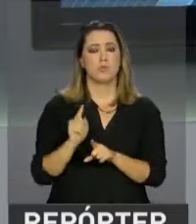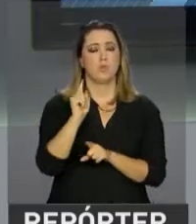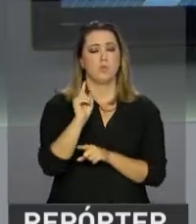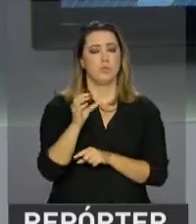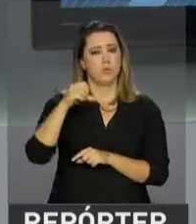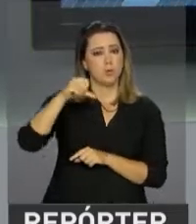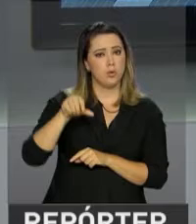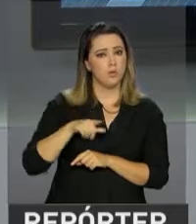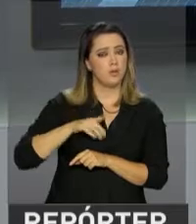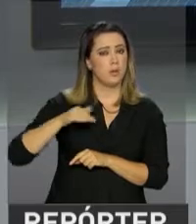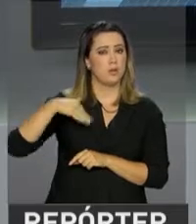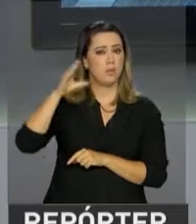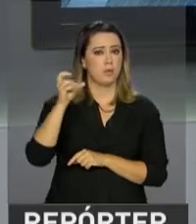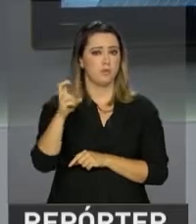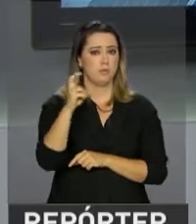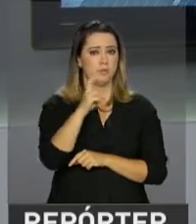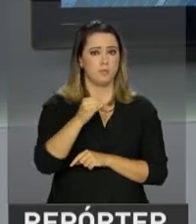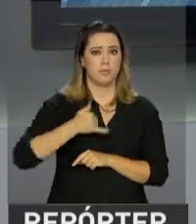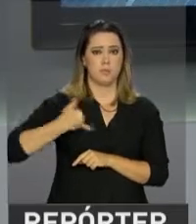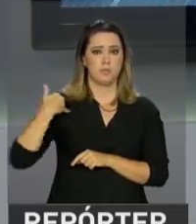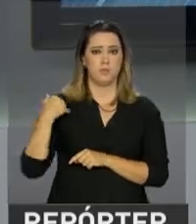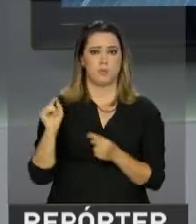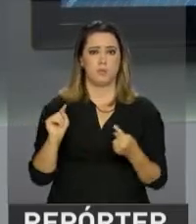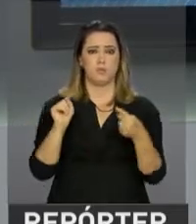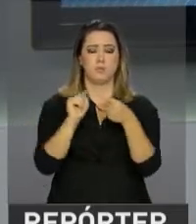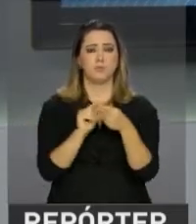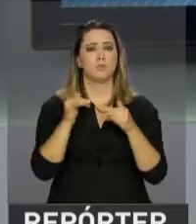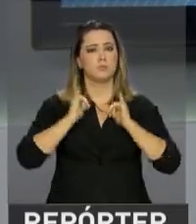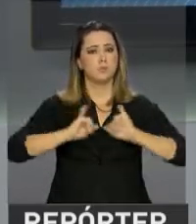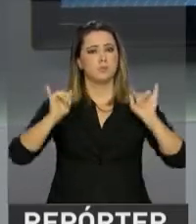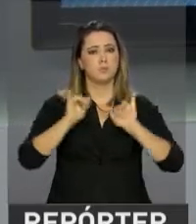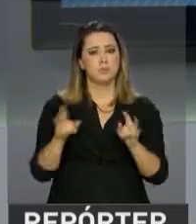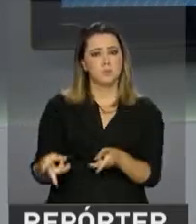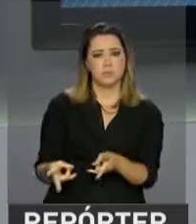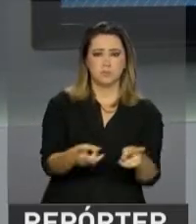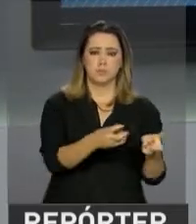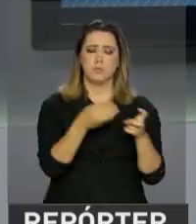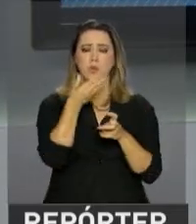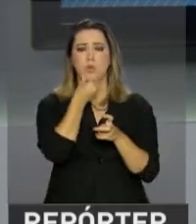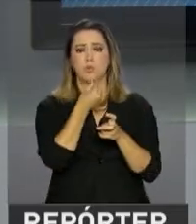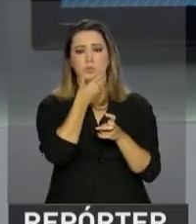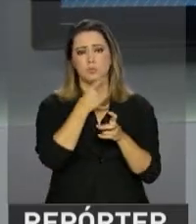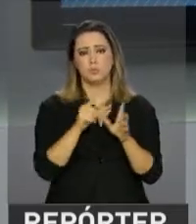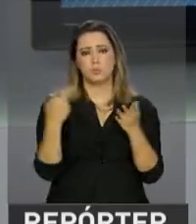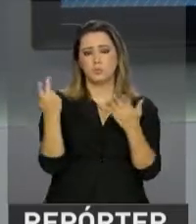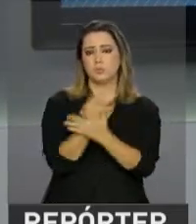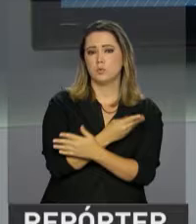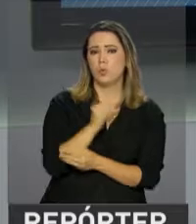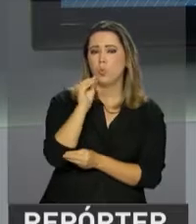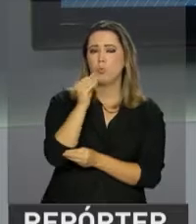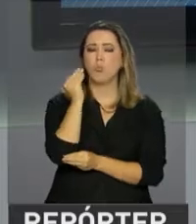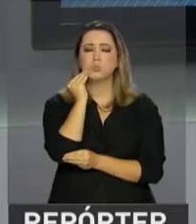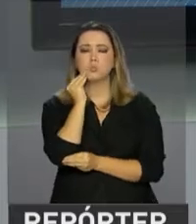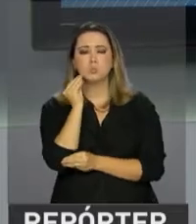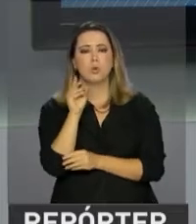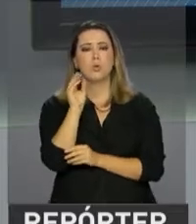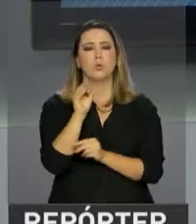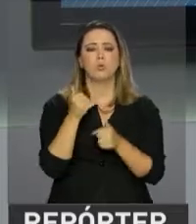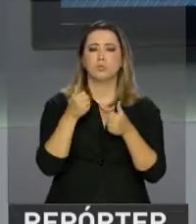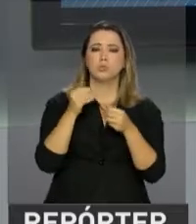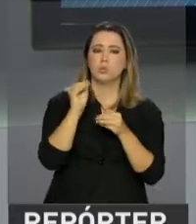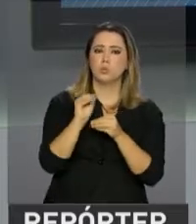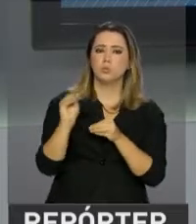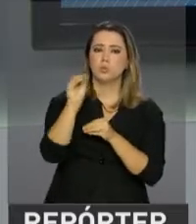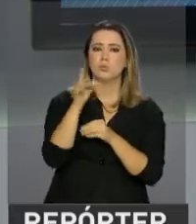9 tem mais de 55 anos o objetivo da campanha é sensibilizar os homens a realizar o exame regularmente